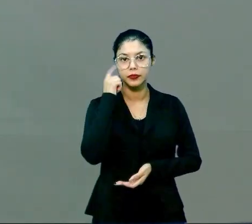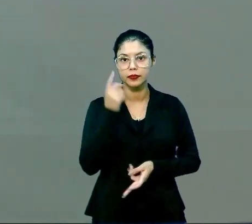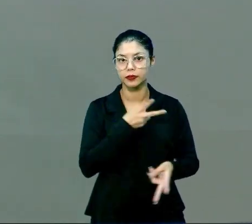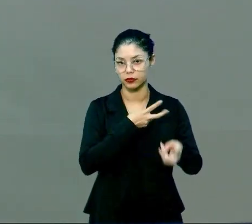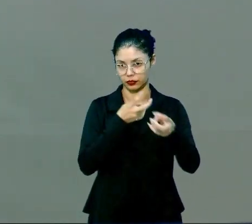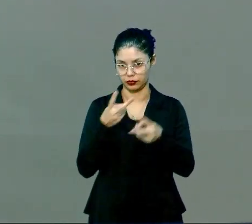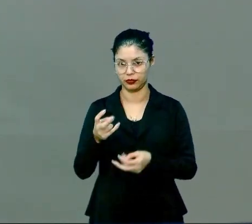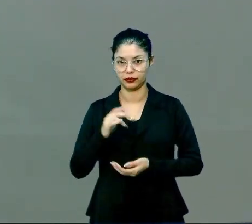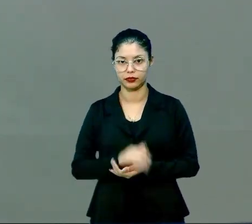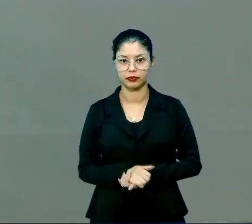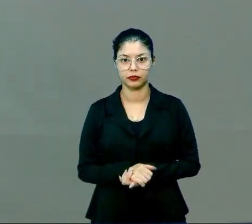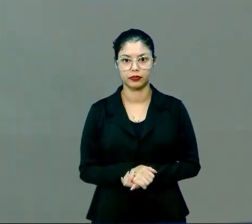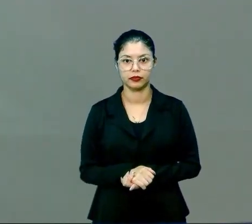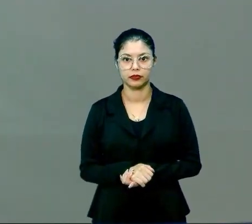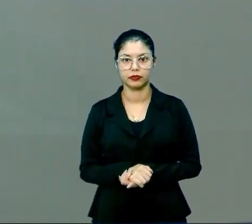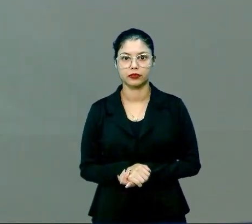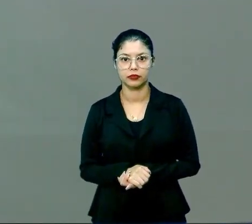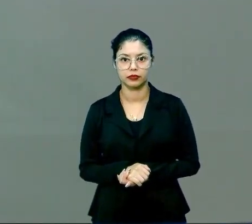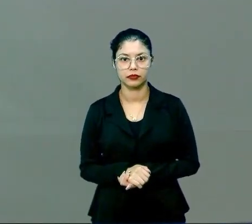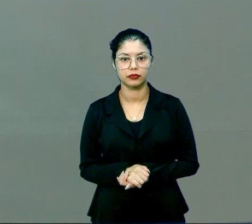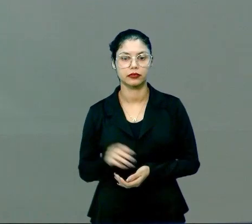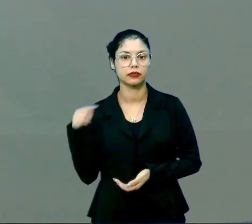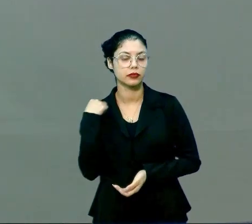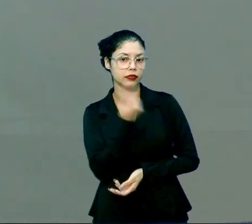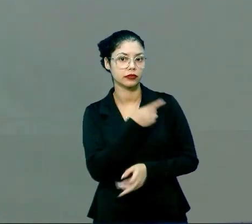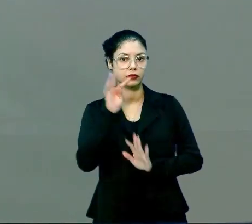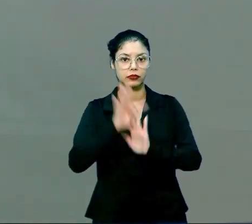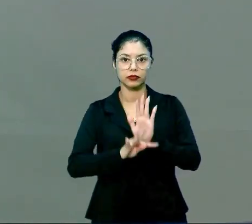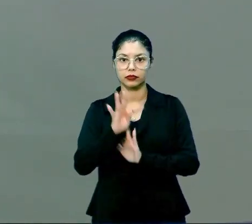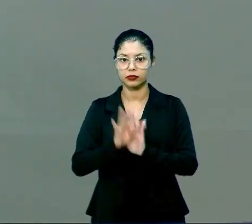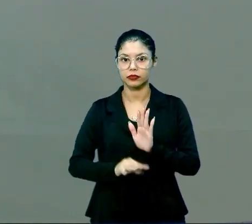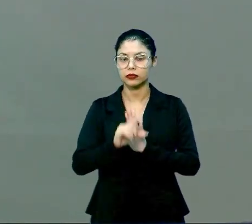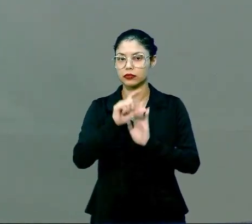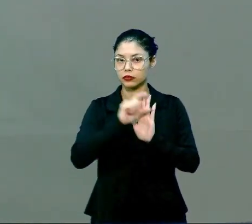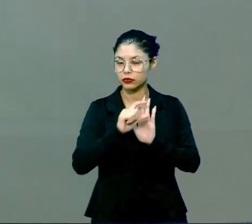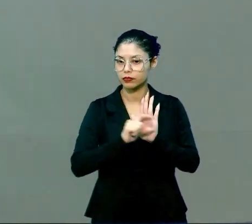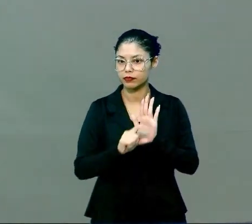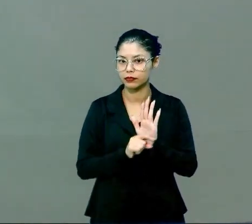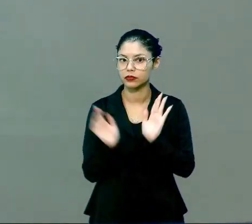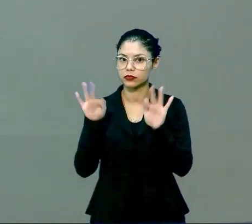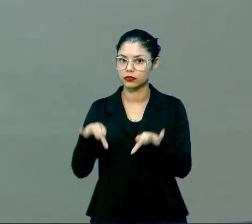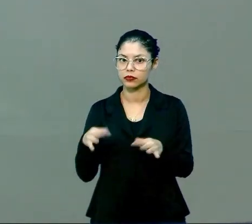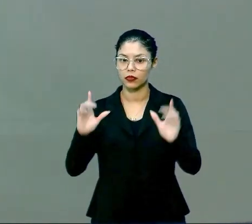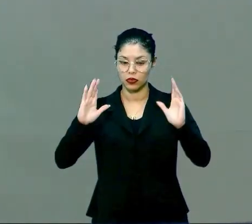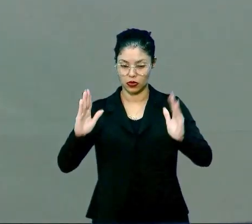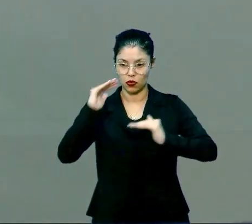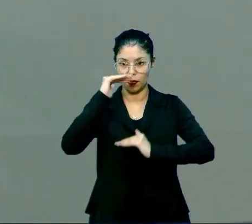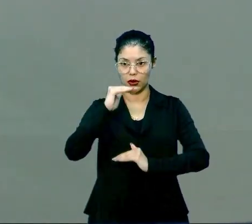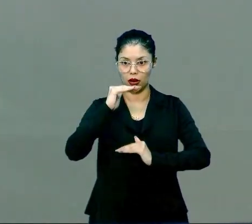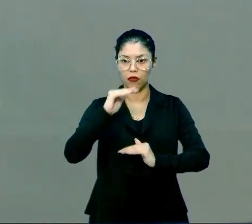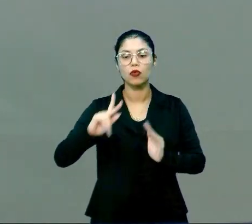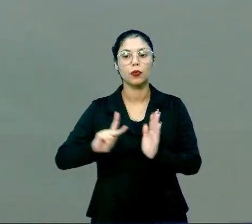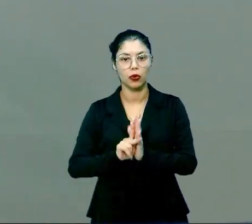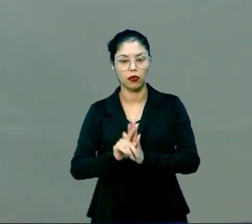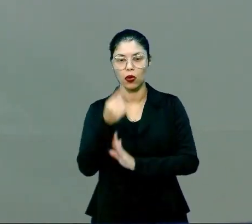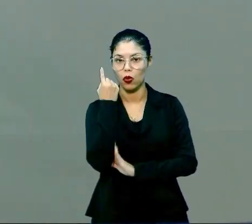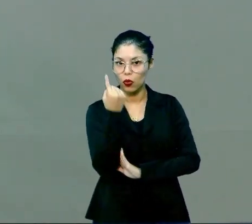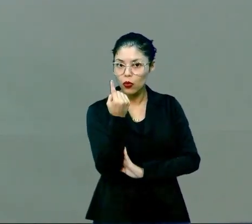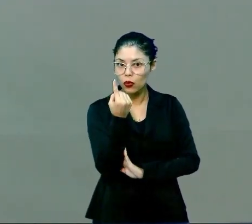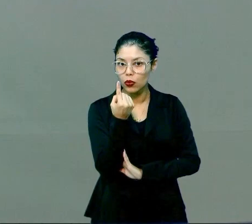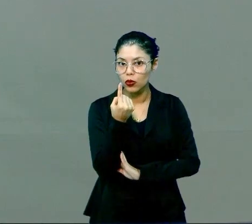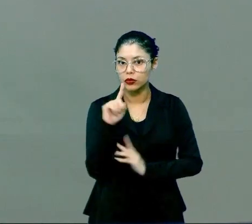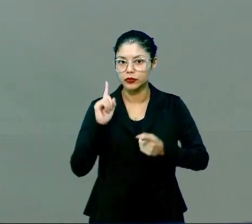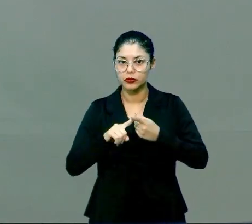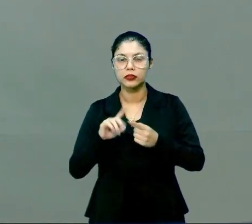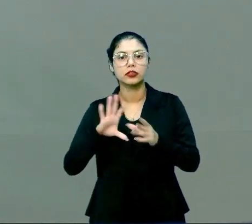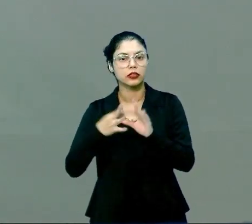para observar, o nosso texto ele tem um começo, um meio e um fim, dentro do parágrafo. Nós temos um tópico frasal